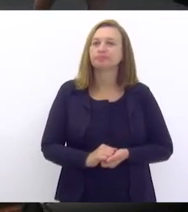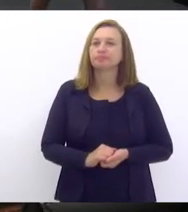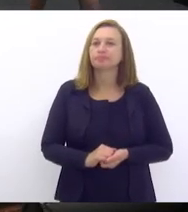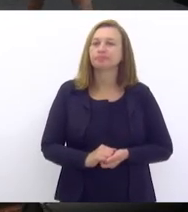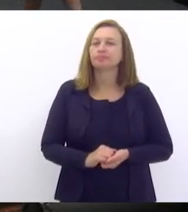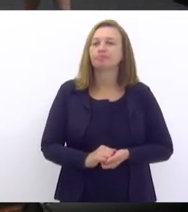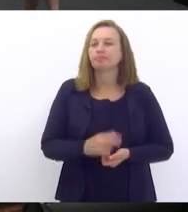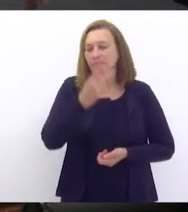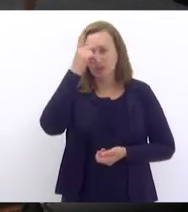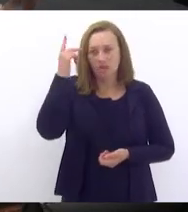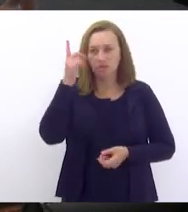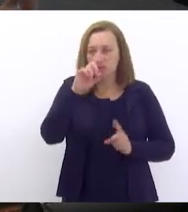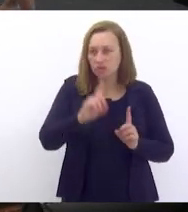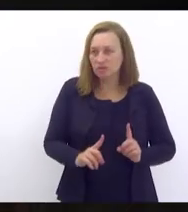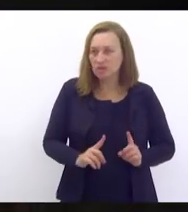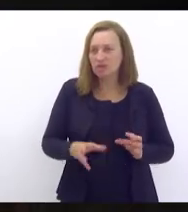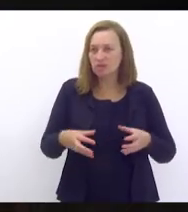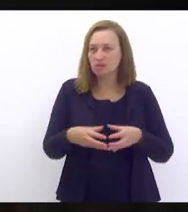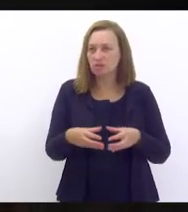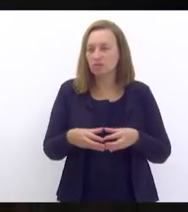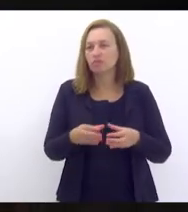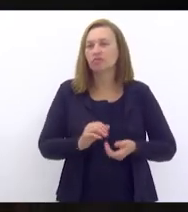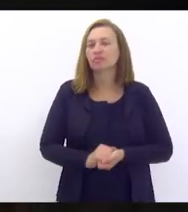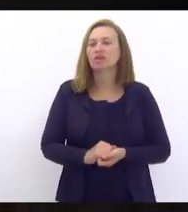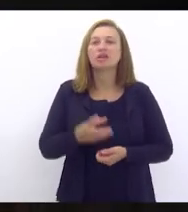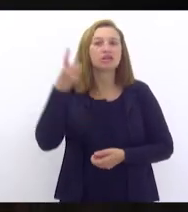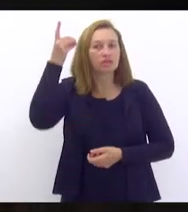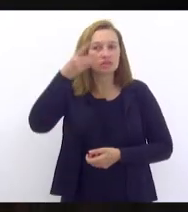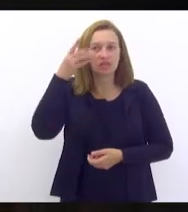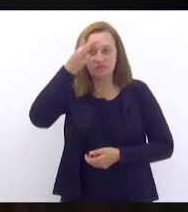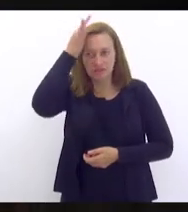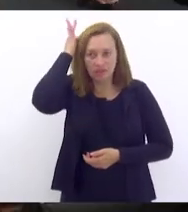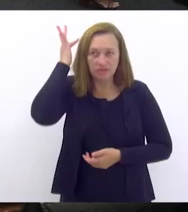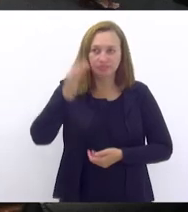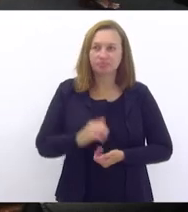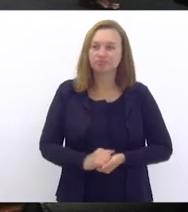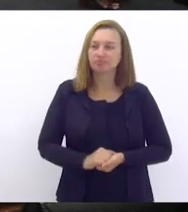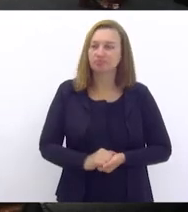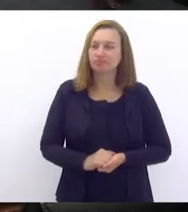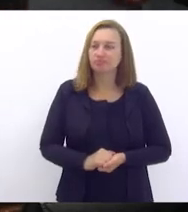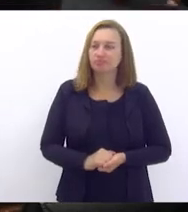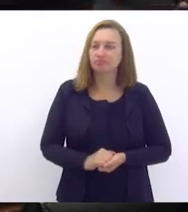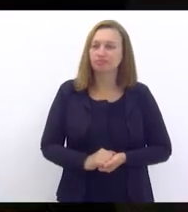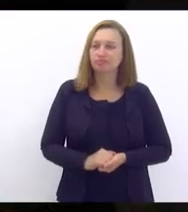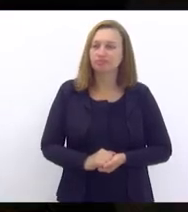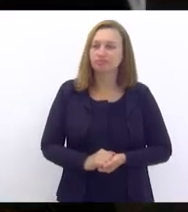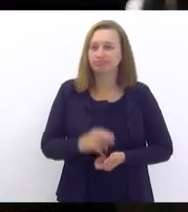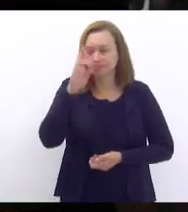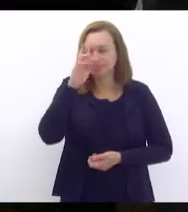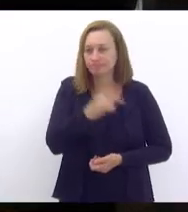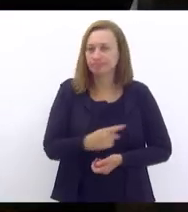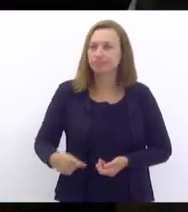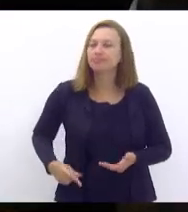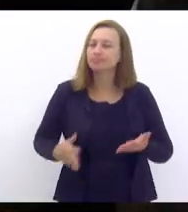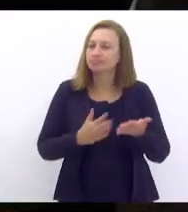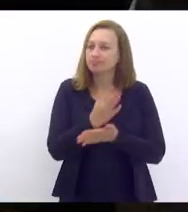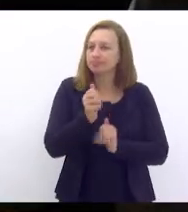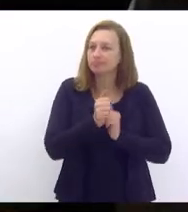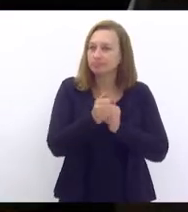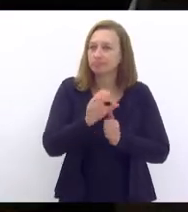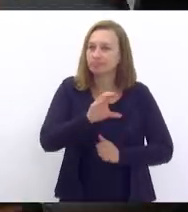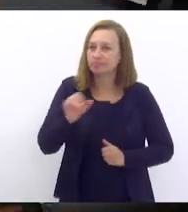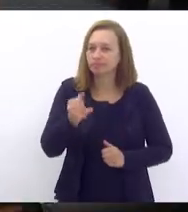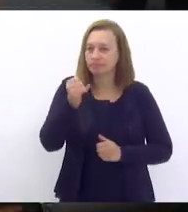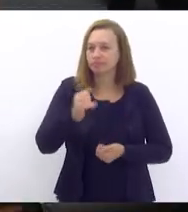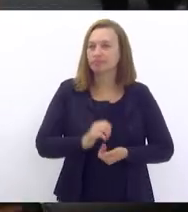Pela pessoa com deficiência, deputado Fred Pacheco. Presidente, favorável, acompanhando o parecer da